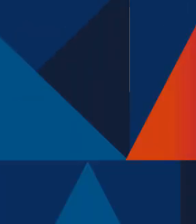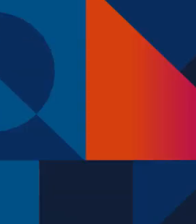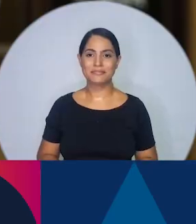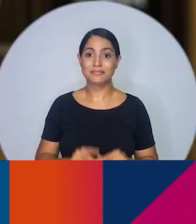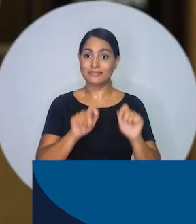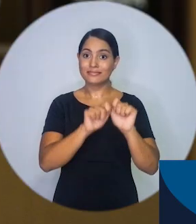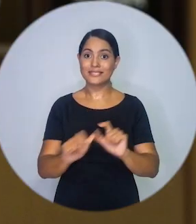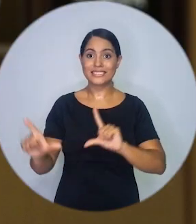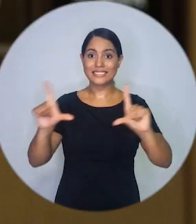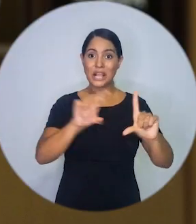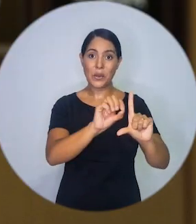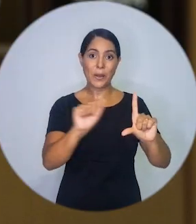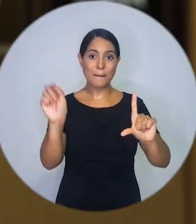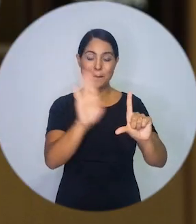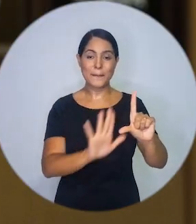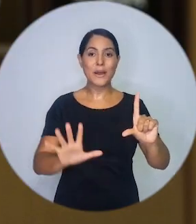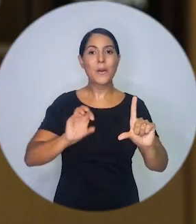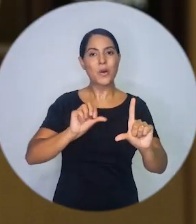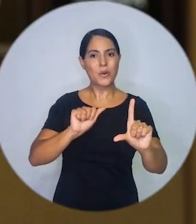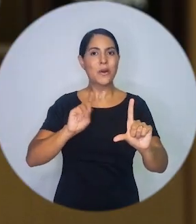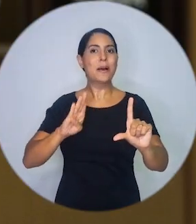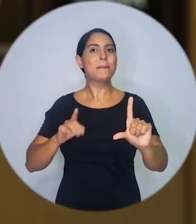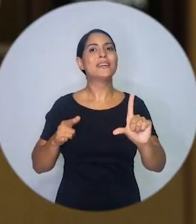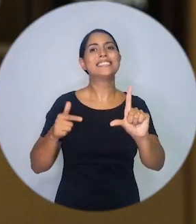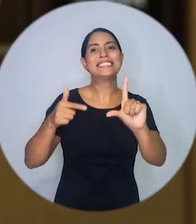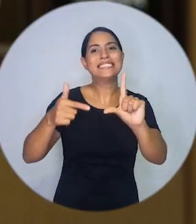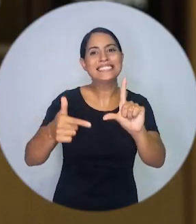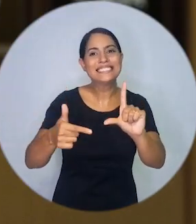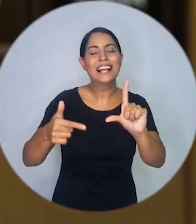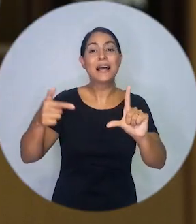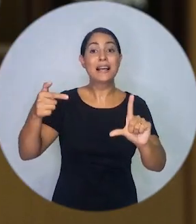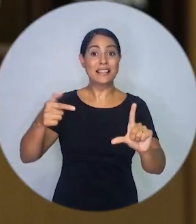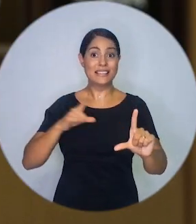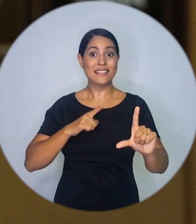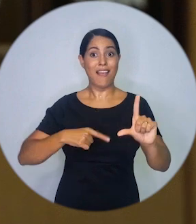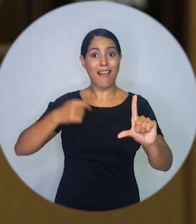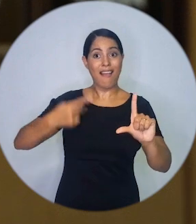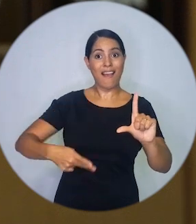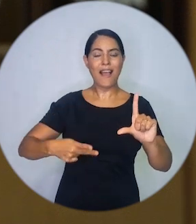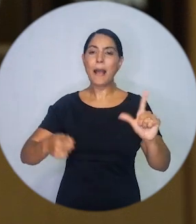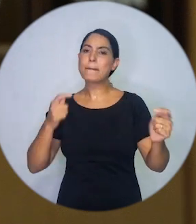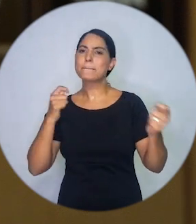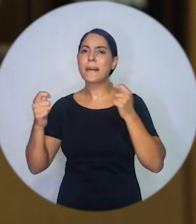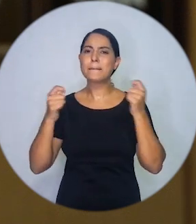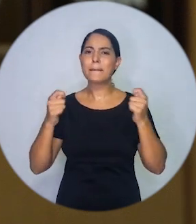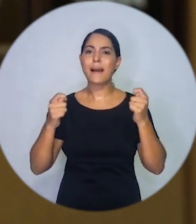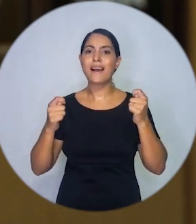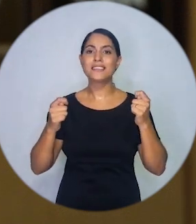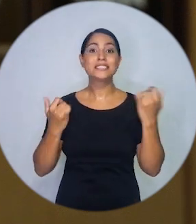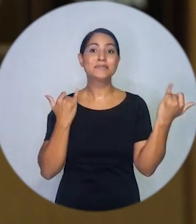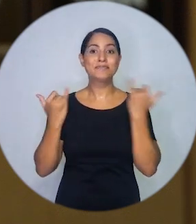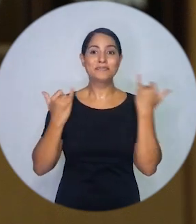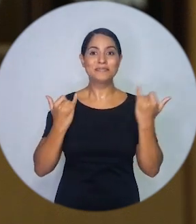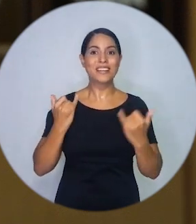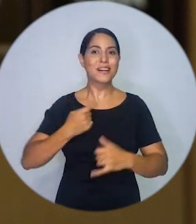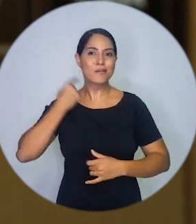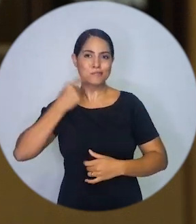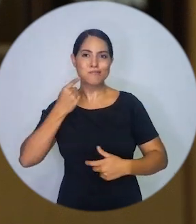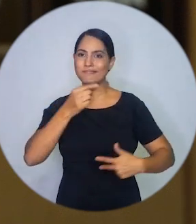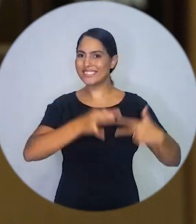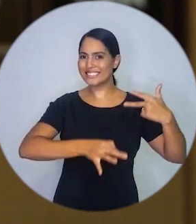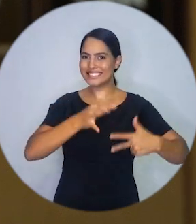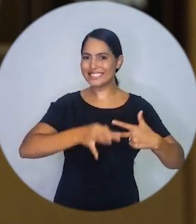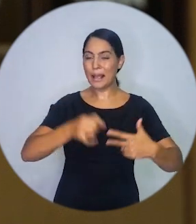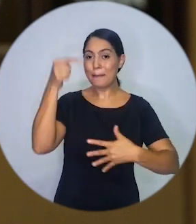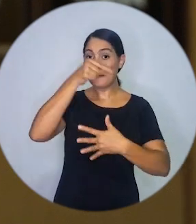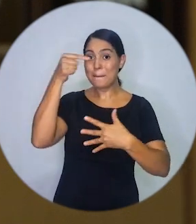equilibrado. Este programa é mais uma produção da Ordem dos Advogados do Brasil. Aqui você fica por dentro das informações da